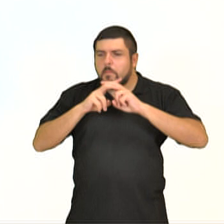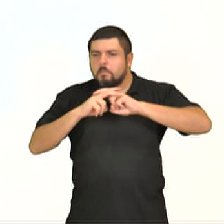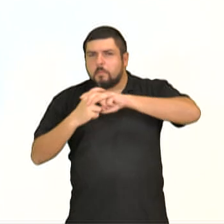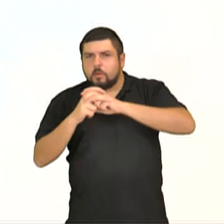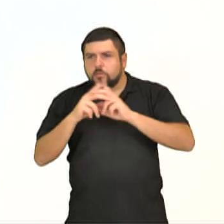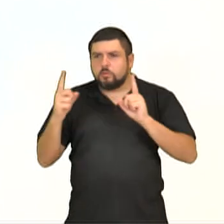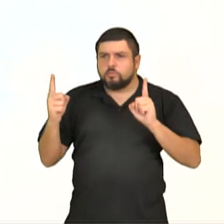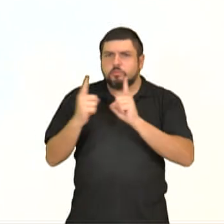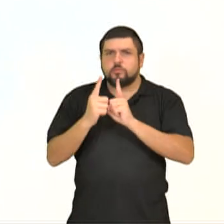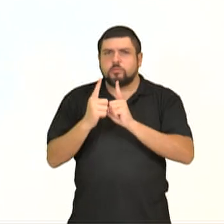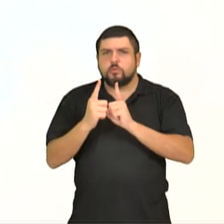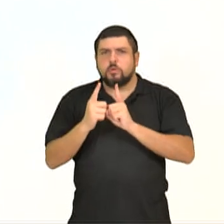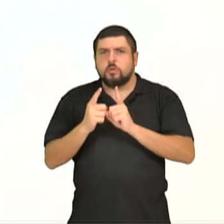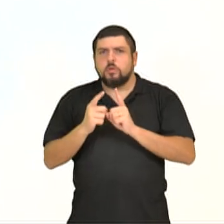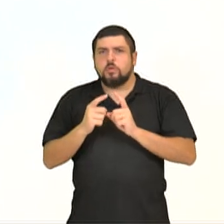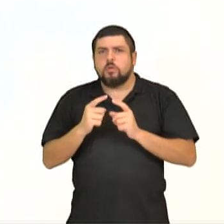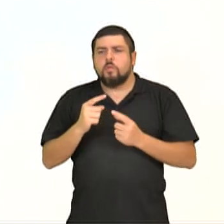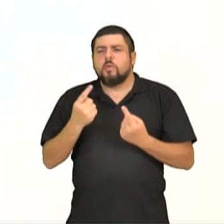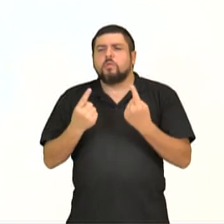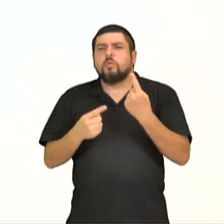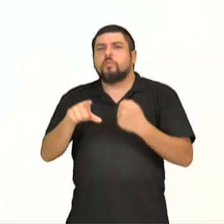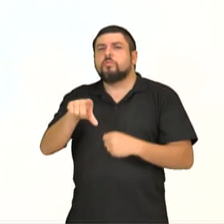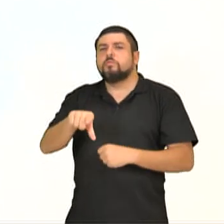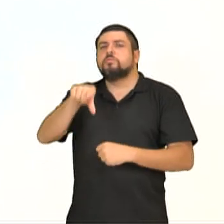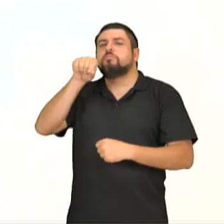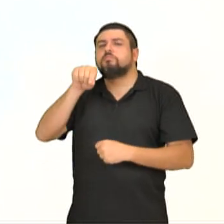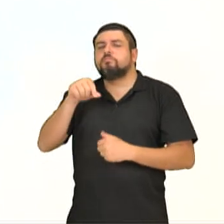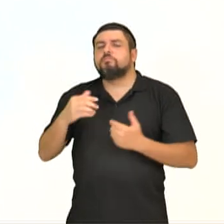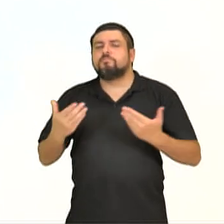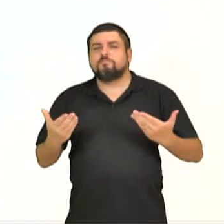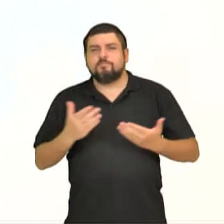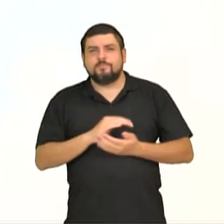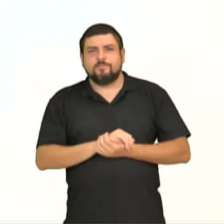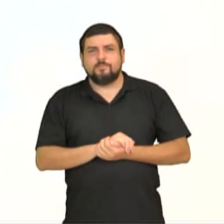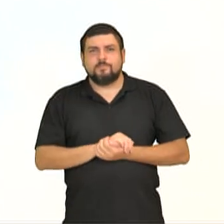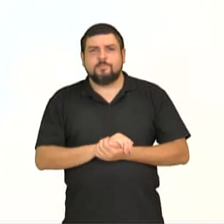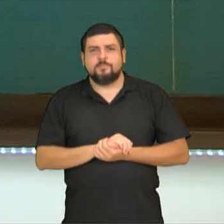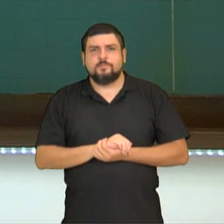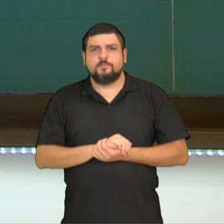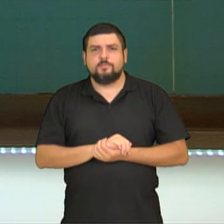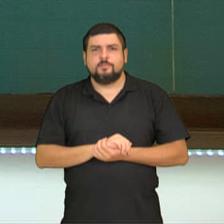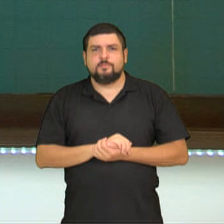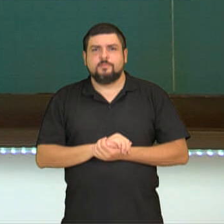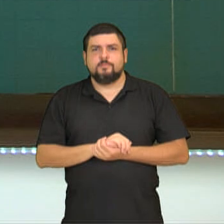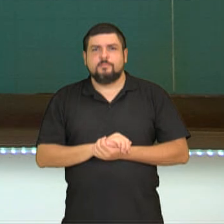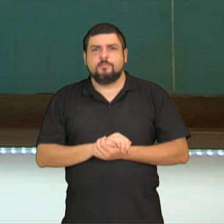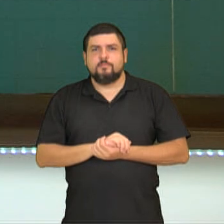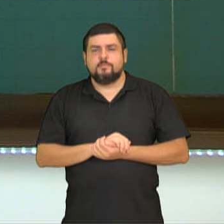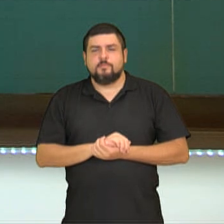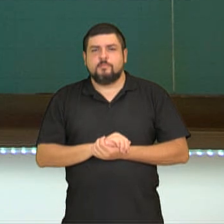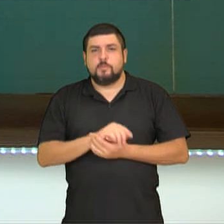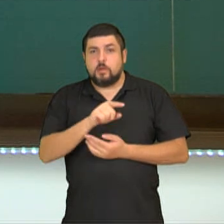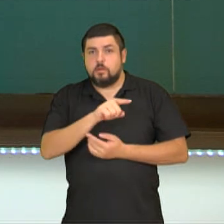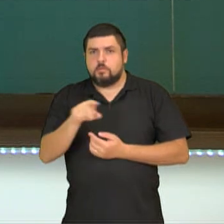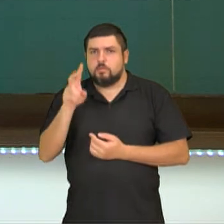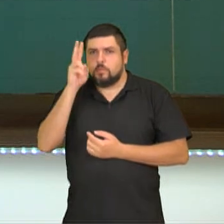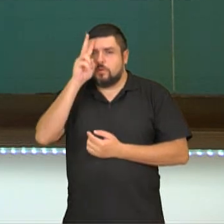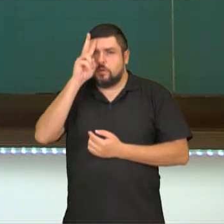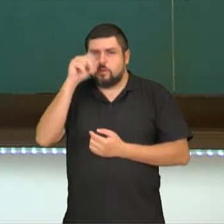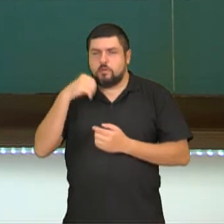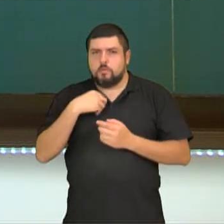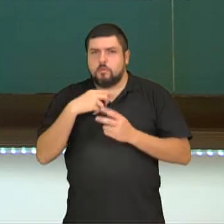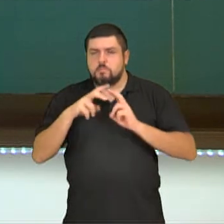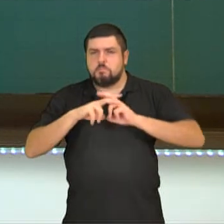você pudesse escolher uma, qual seria? Então, para quem lembra do que são as lutas com